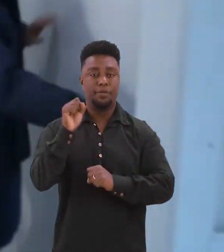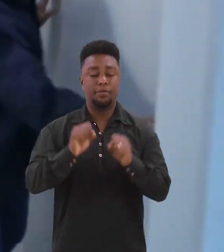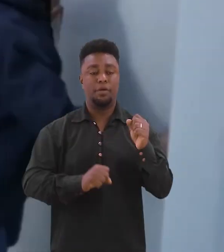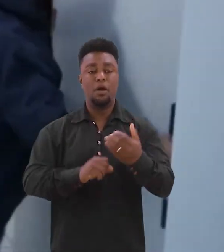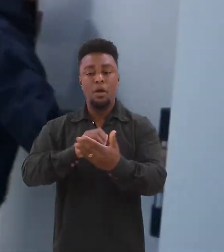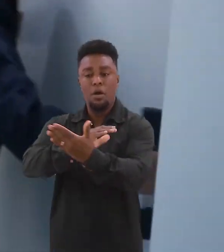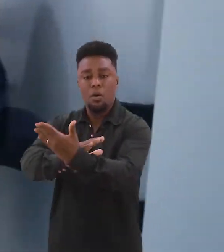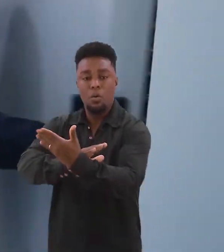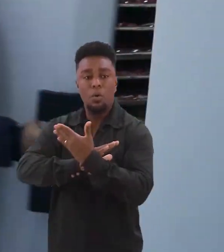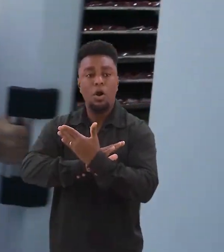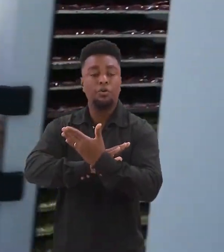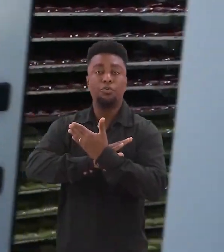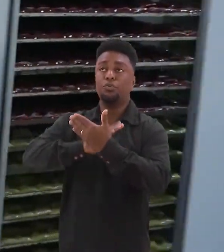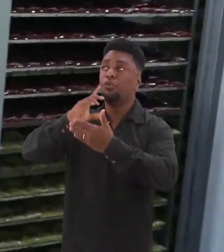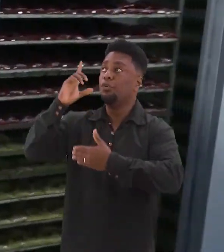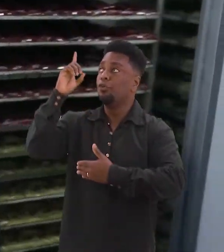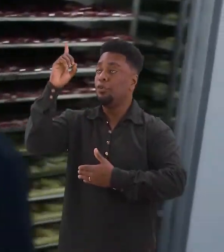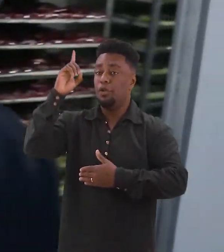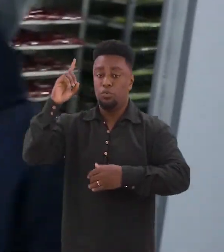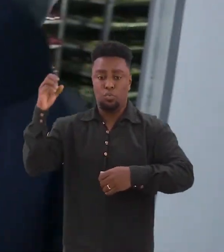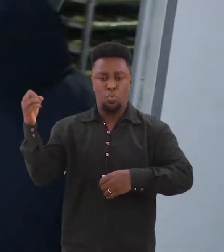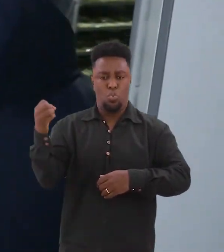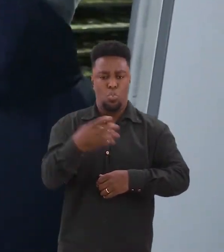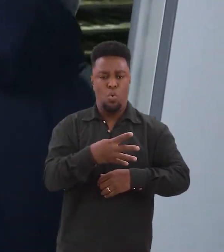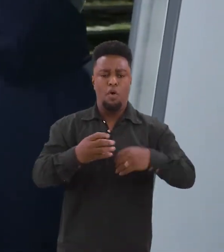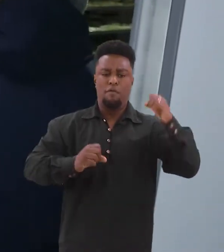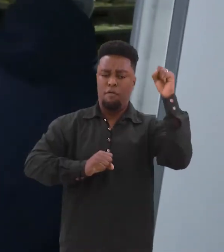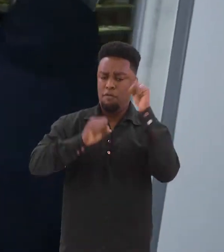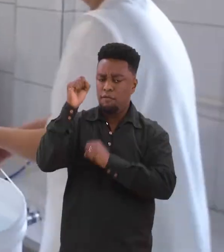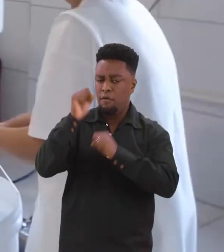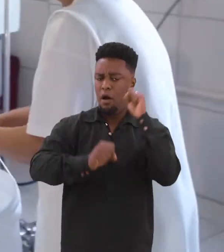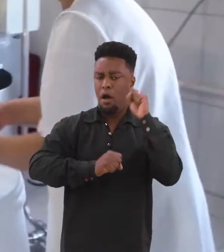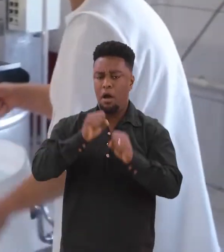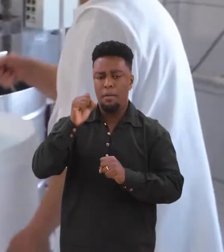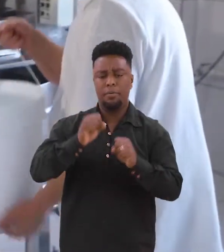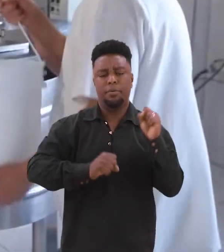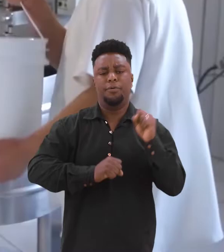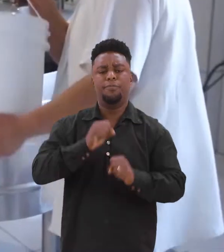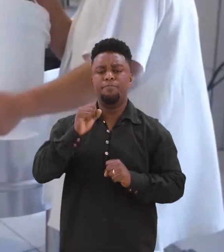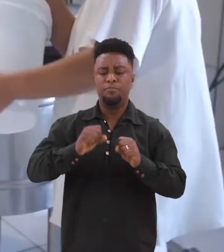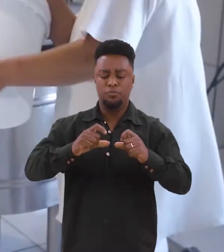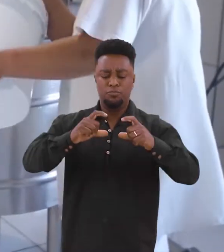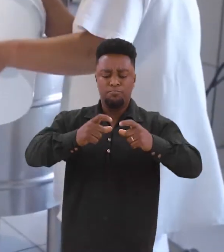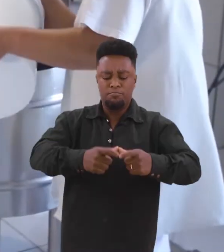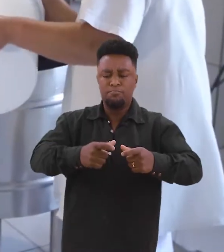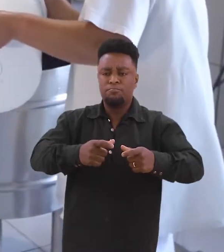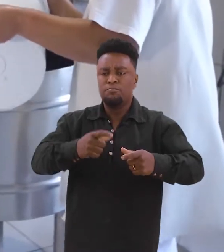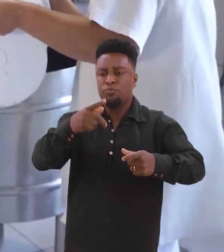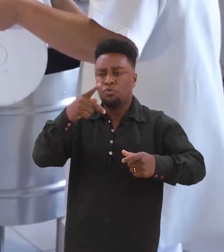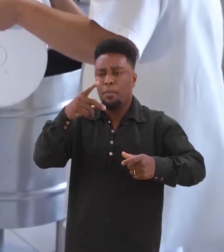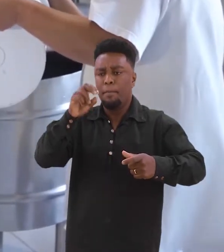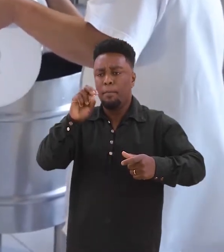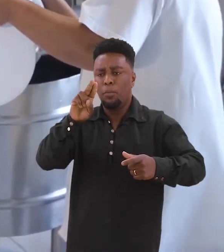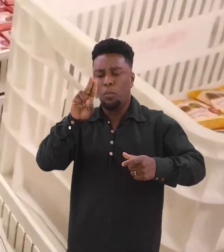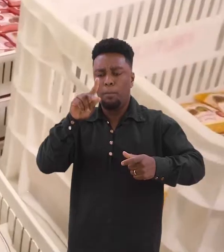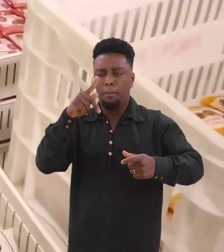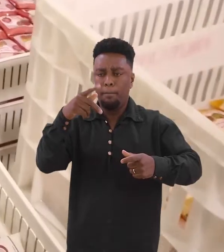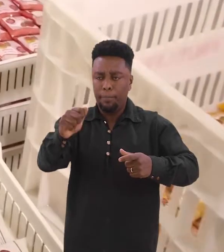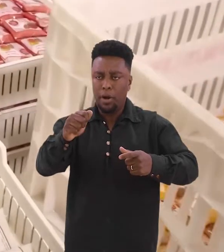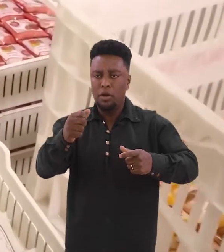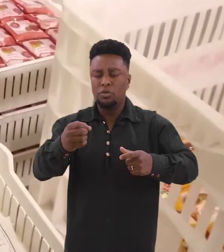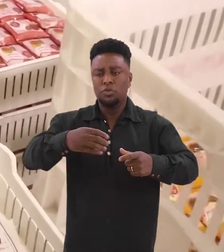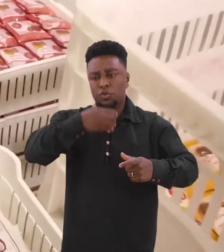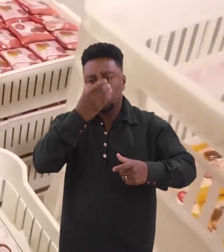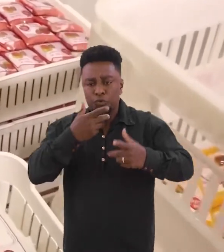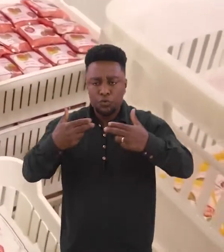Com a ajuda de Deus, montamos uma nova indústria de polpas. Melhoramos o nosso produto e temos negócios com